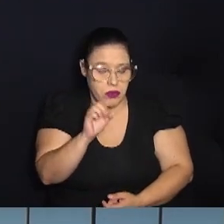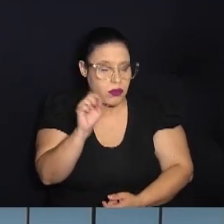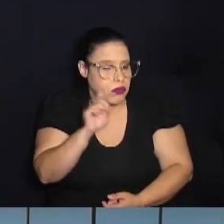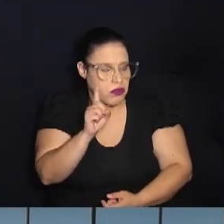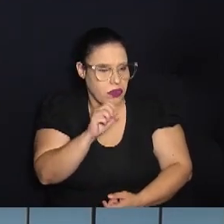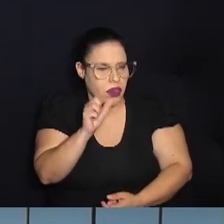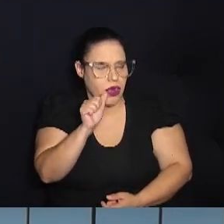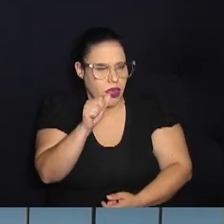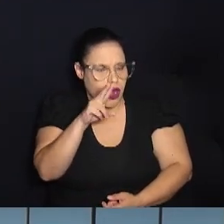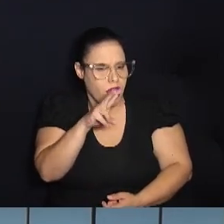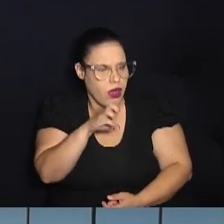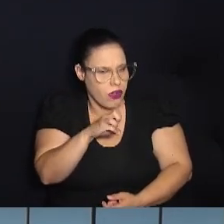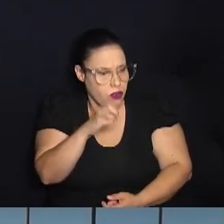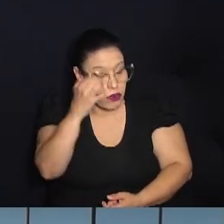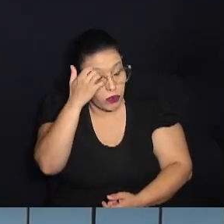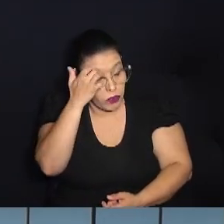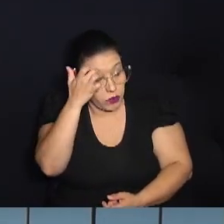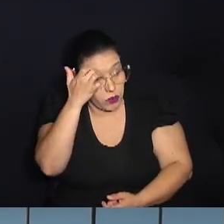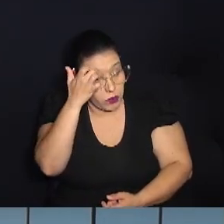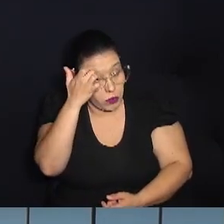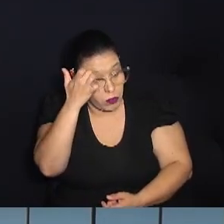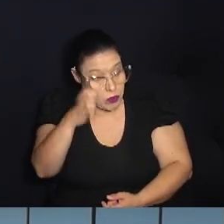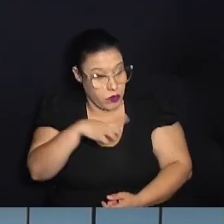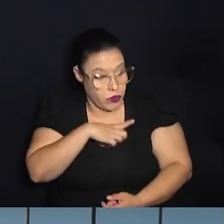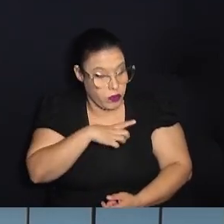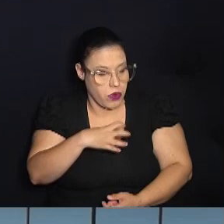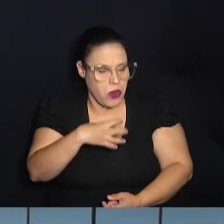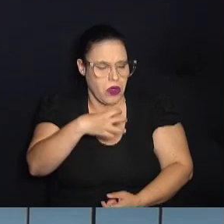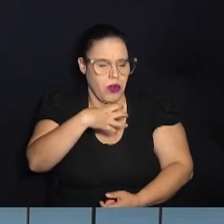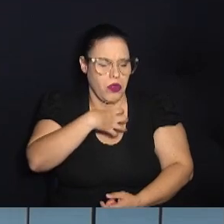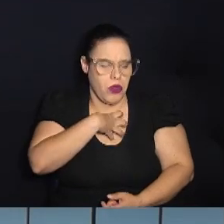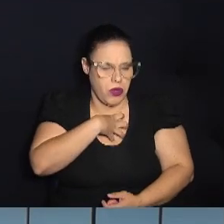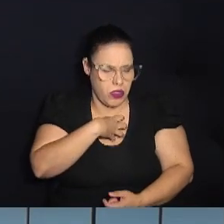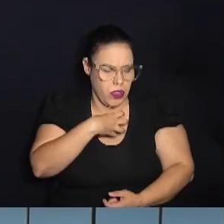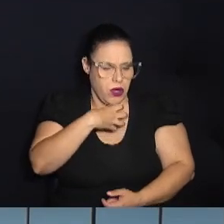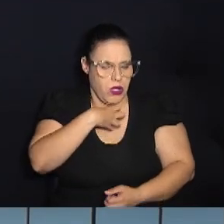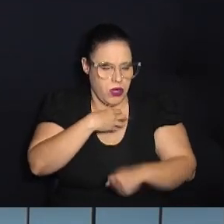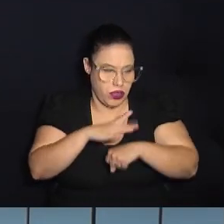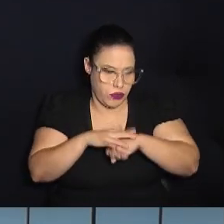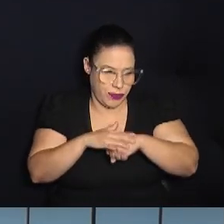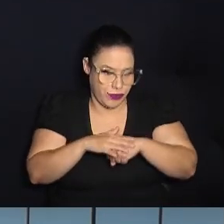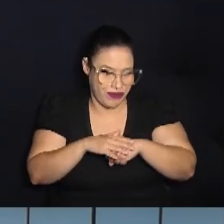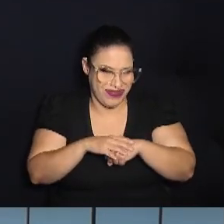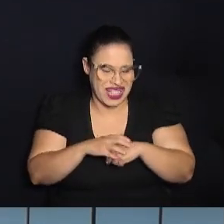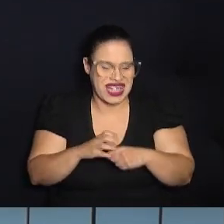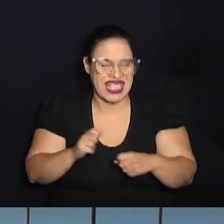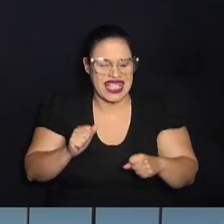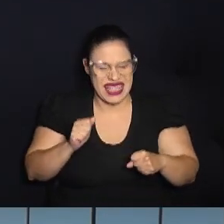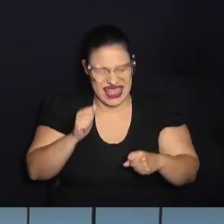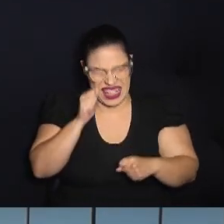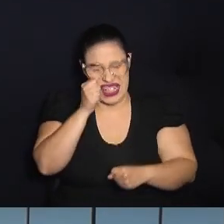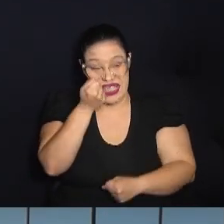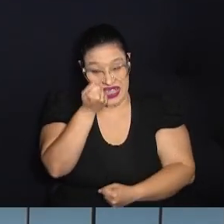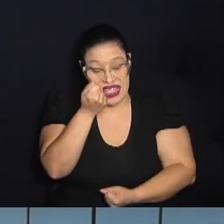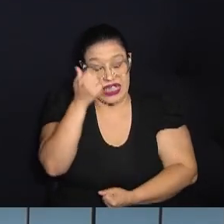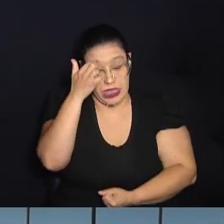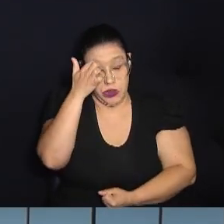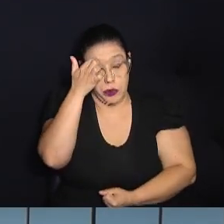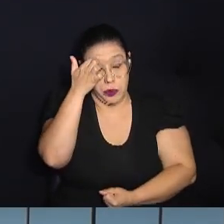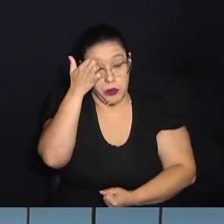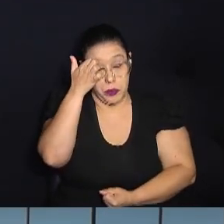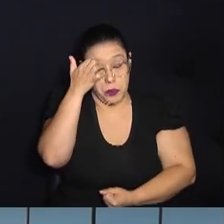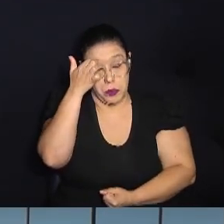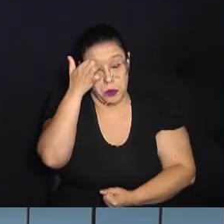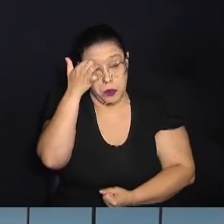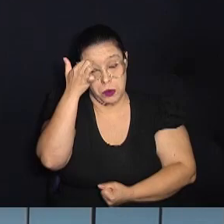E não só para AVCs, né? Também tem as doenças respiratórias que agora elas ficam ainda mais intensas, né, nesse período